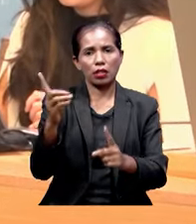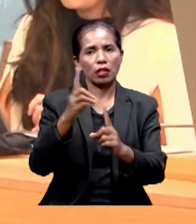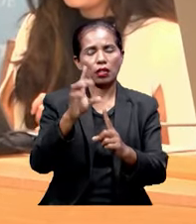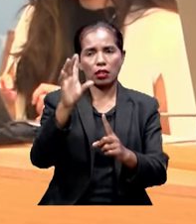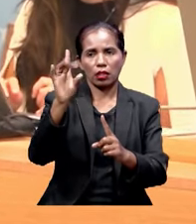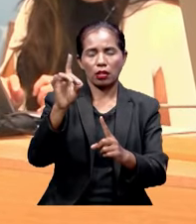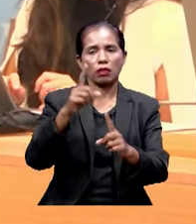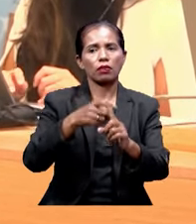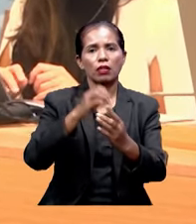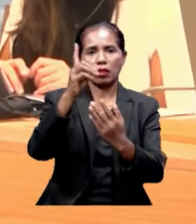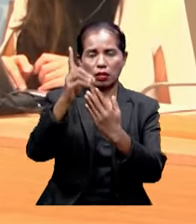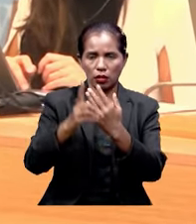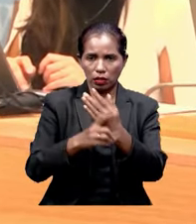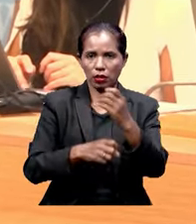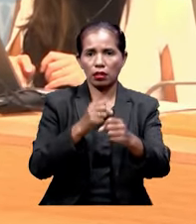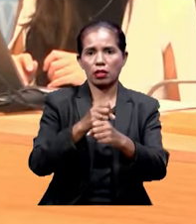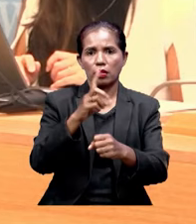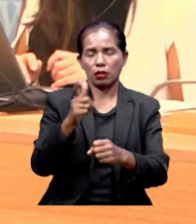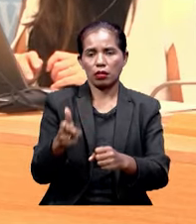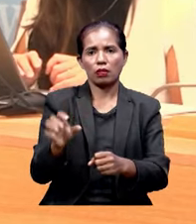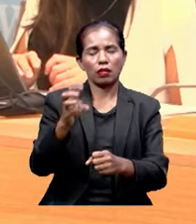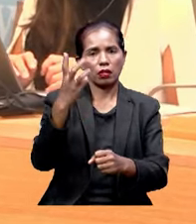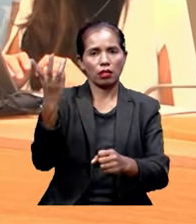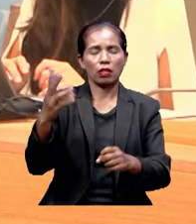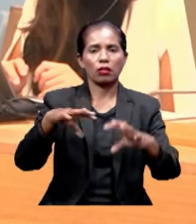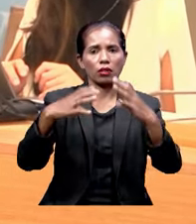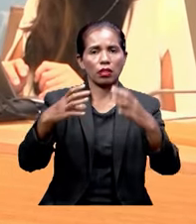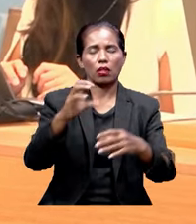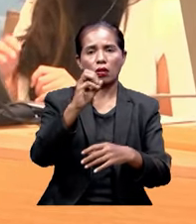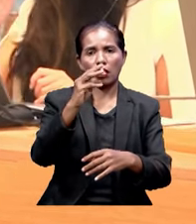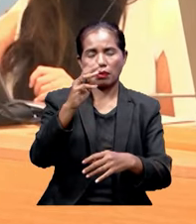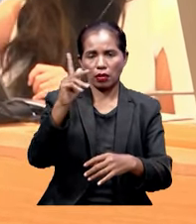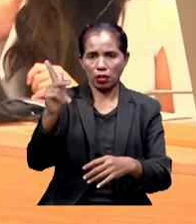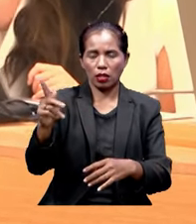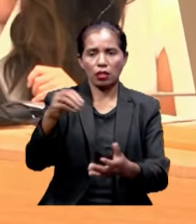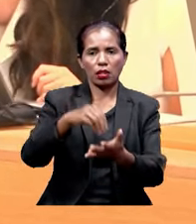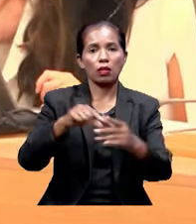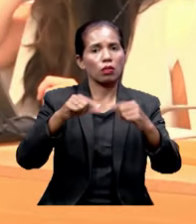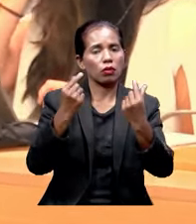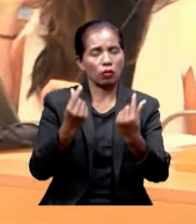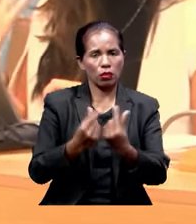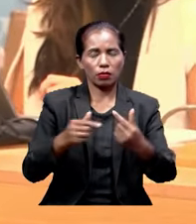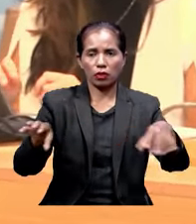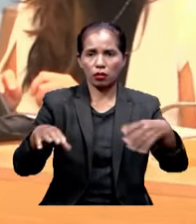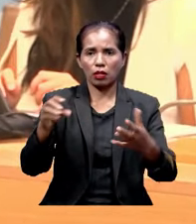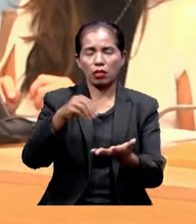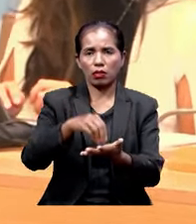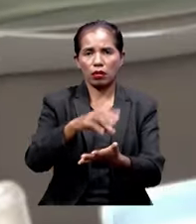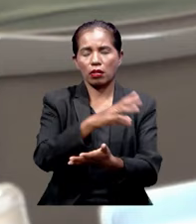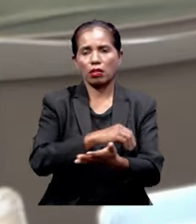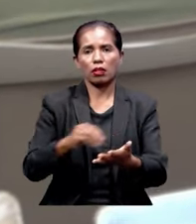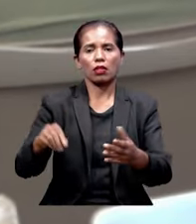hito fula em dezembro tinha em rua Sanulo Resinen. Conselho Geral OMK, Rahu, cria grupo trabalho hoje examina pedido